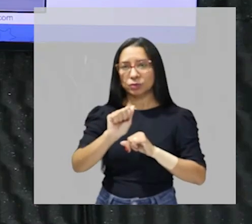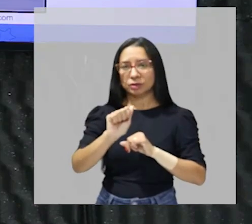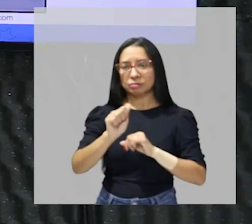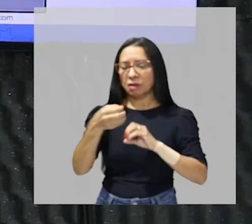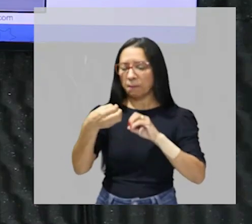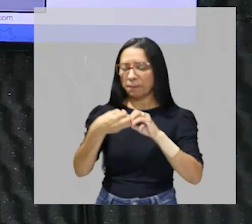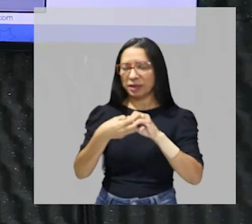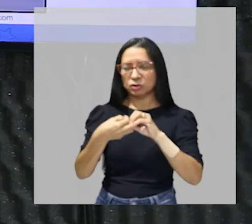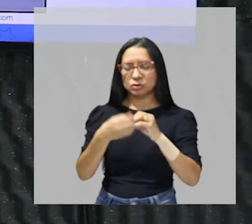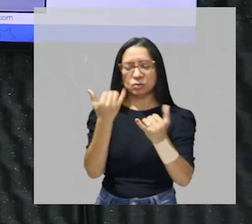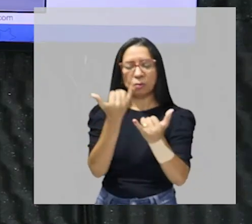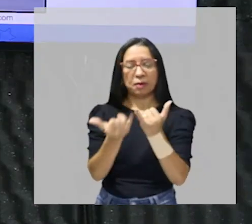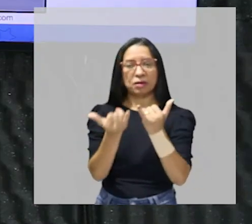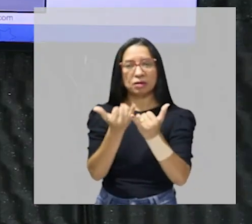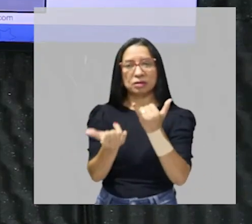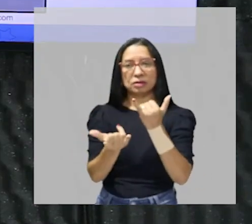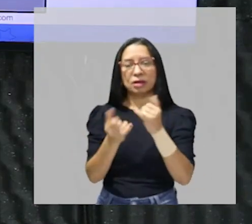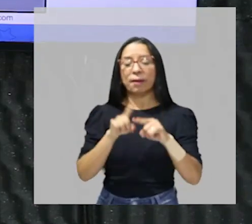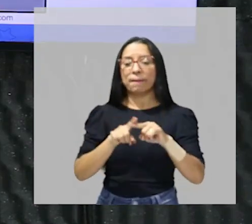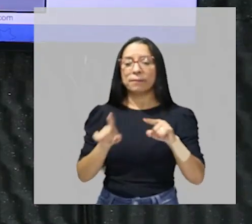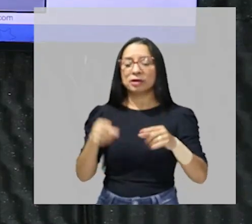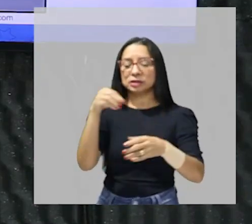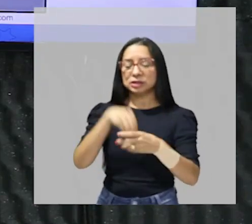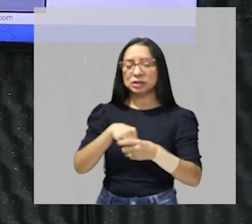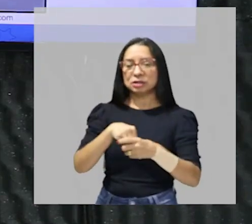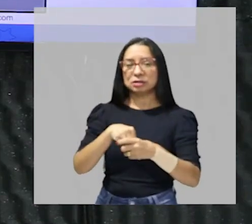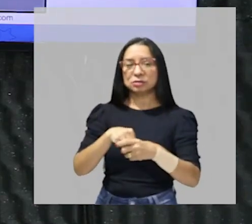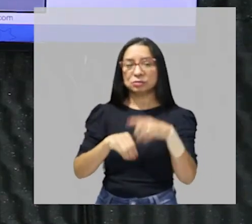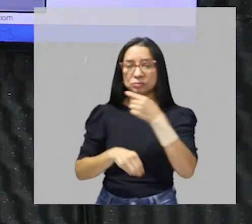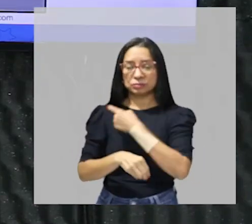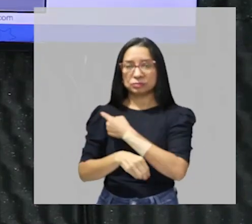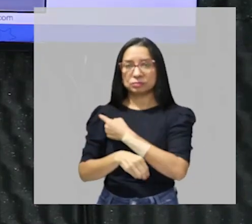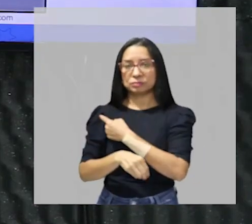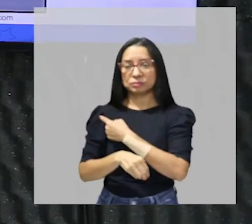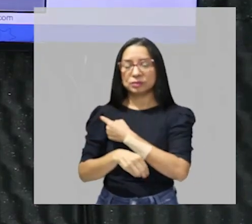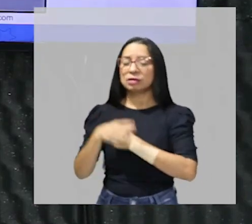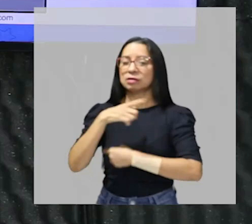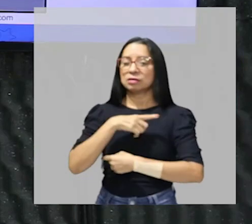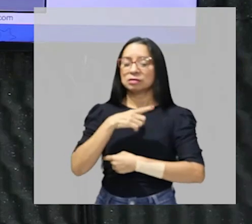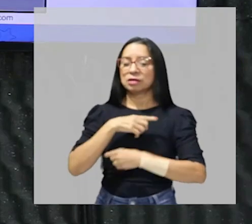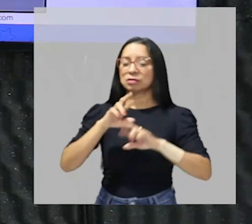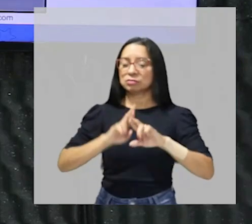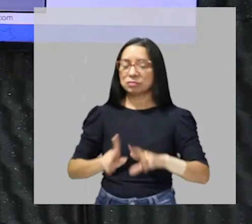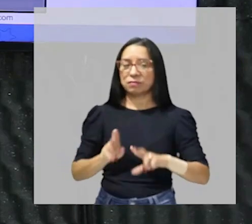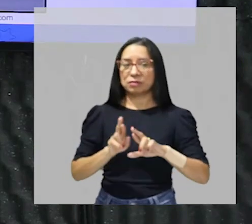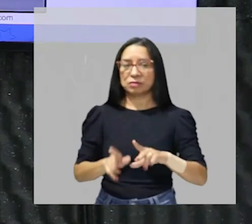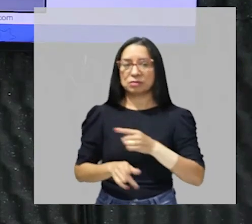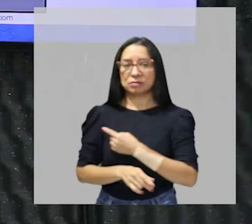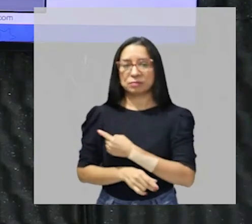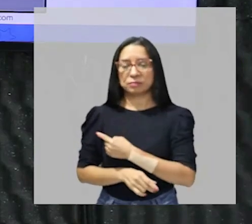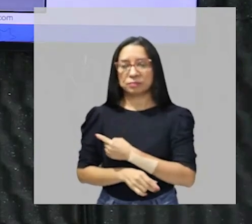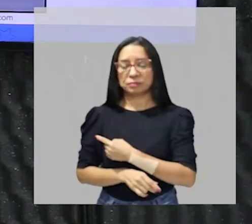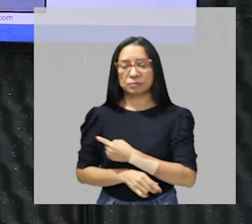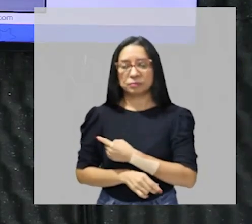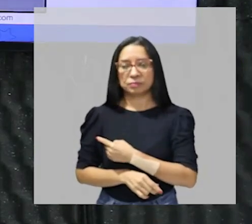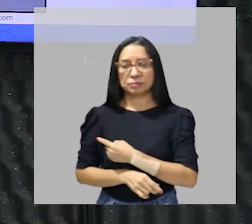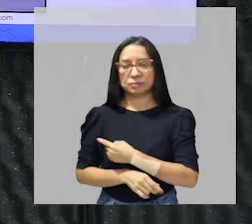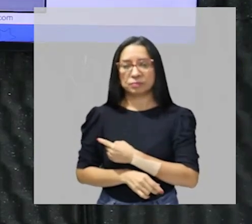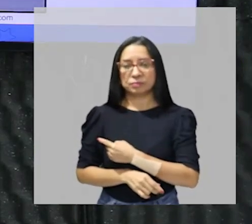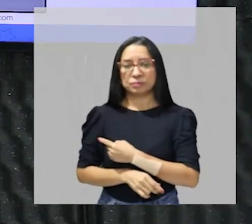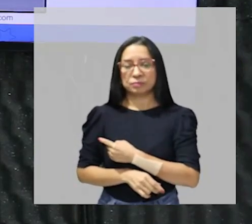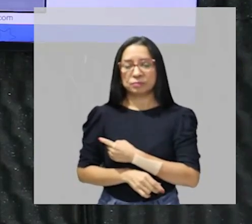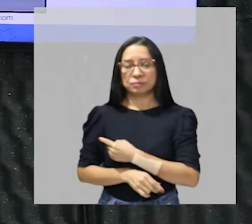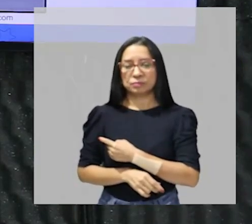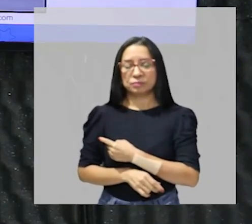próximo, é bem parecido, só. Que dentro das artes marciais existe uma diferença. E são essas bem aqui,